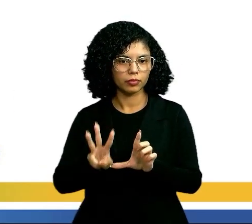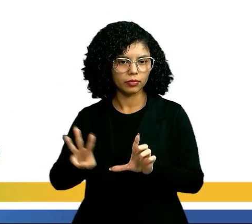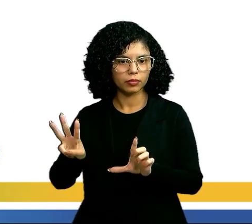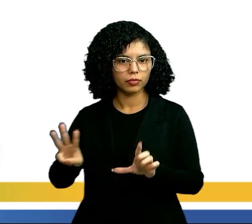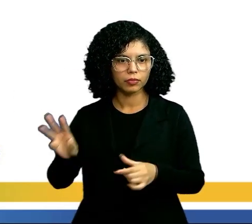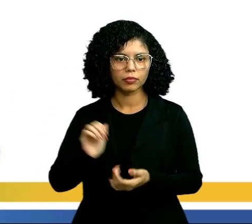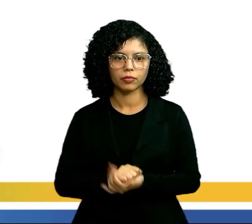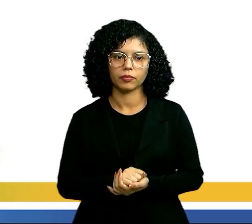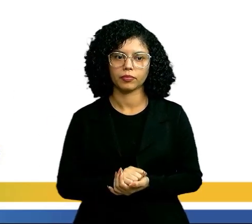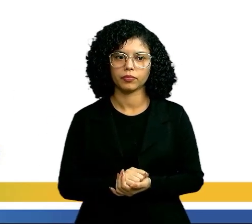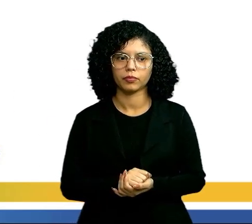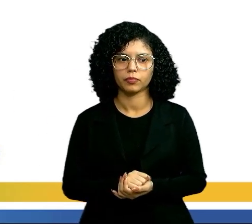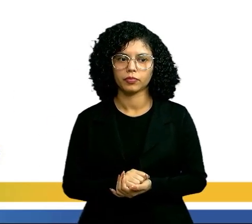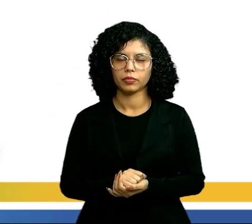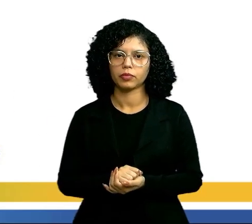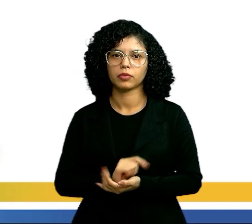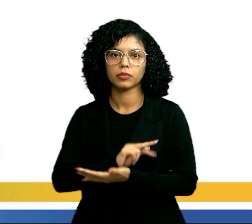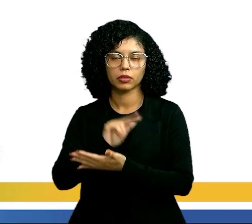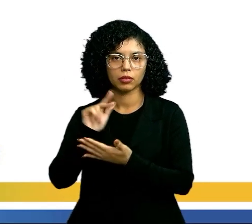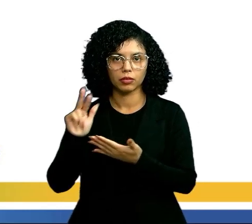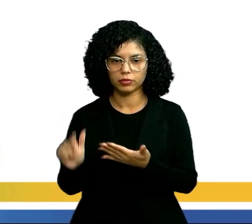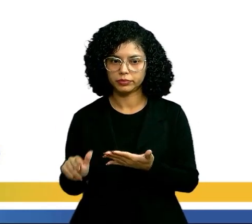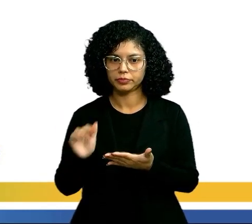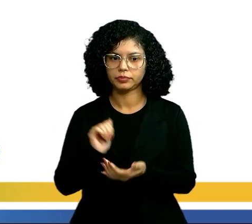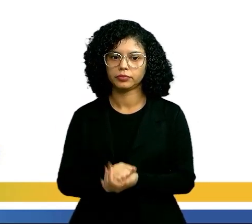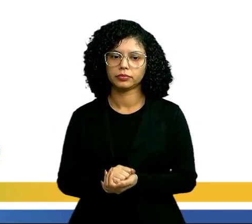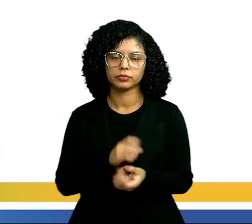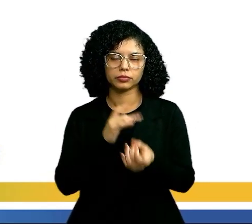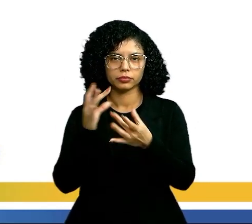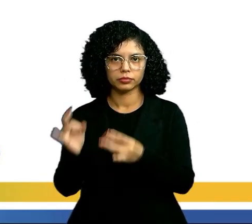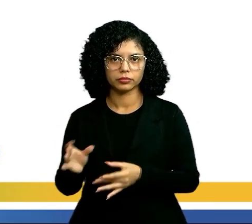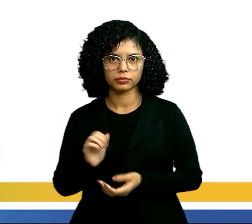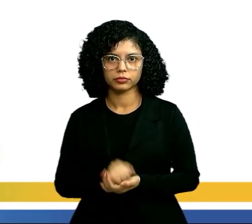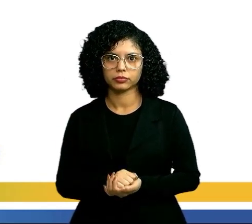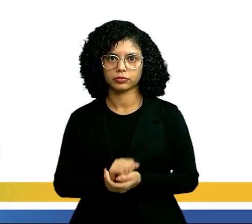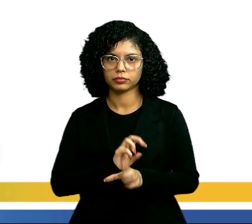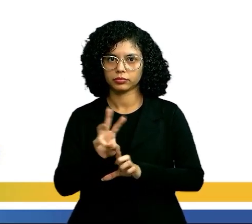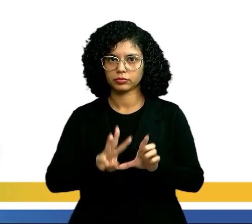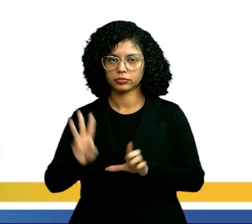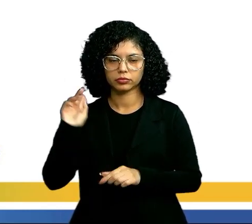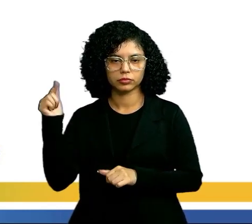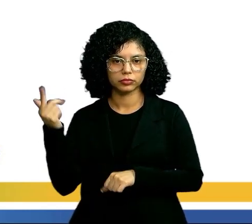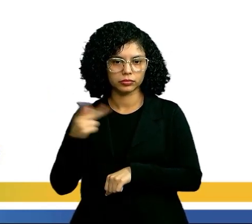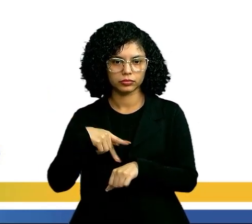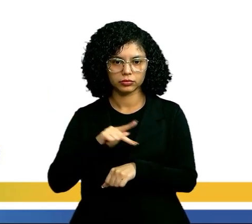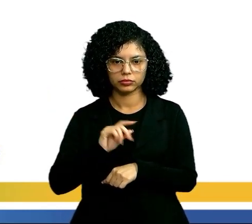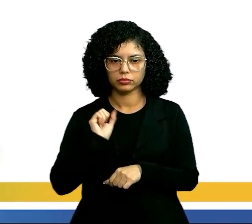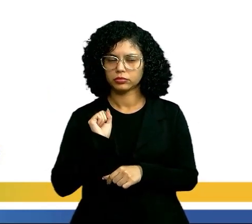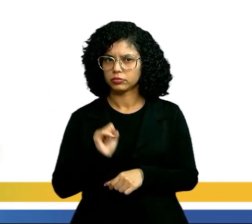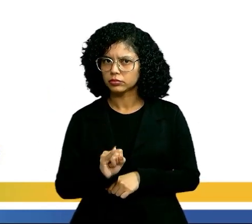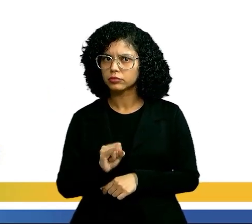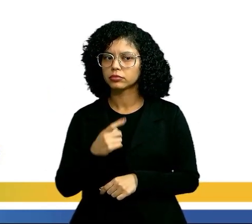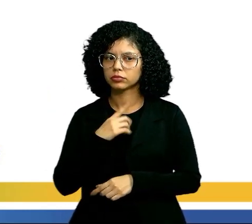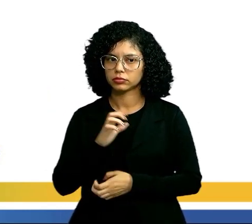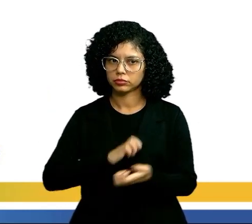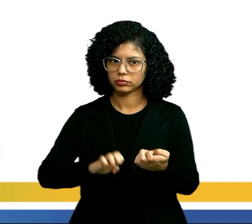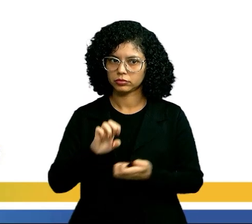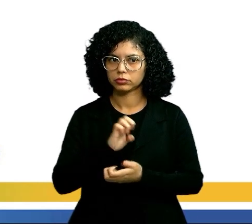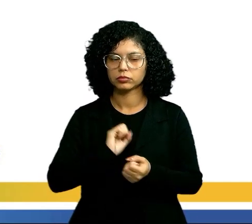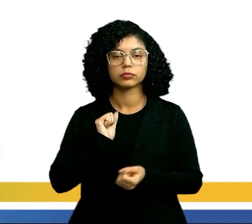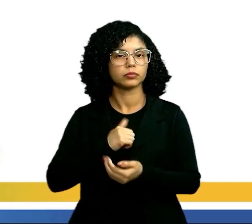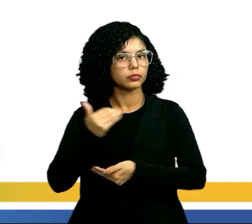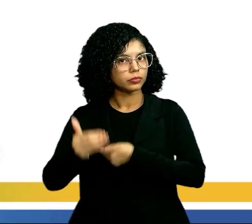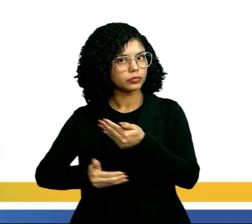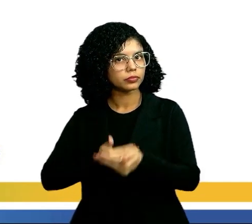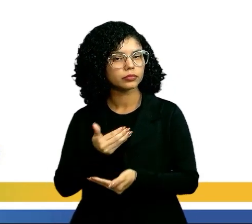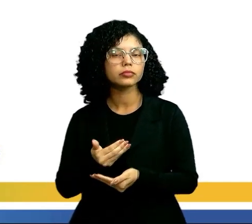aí, compram diversas mercadorias em sites de outros países. Será que se não fosse a evolução dos